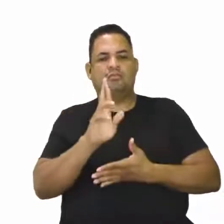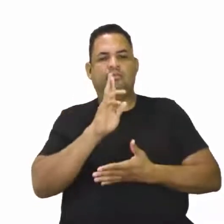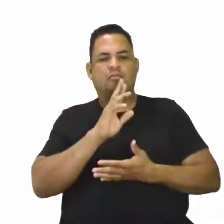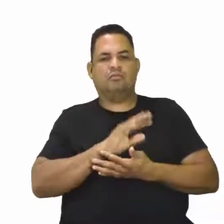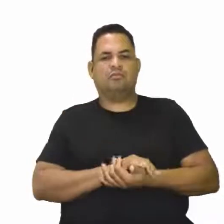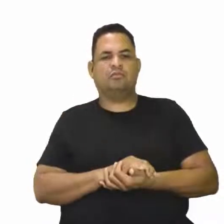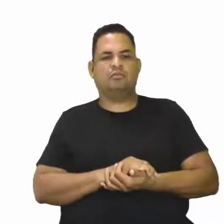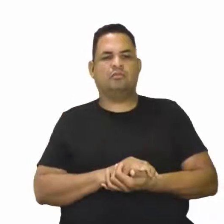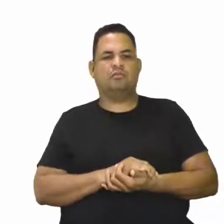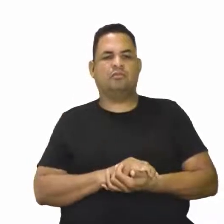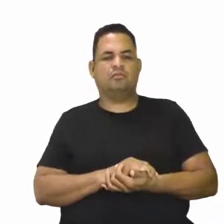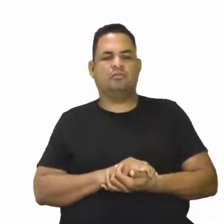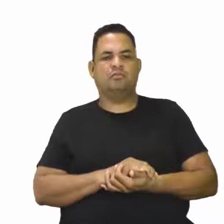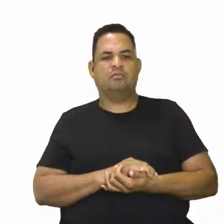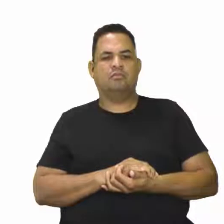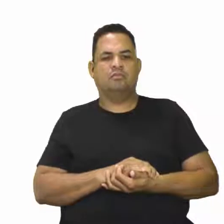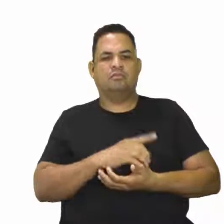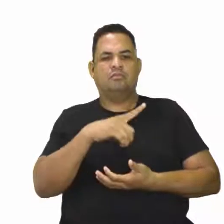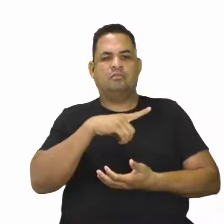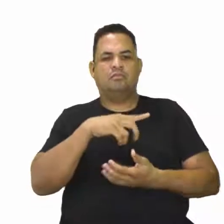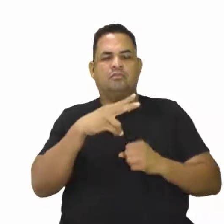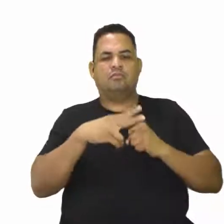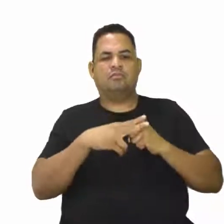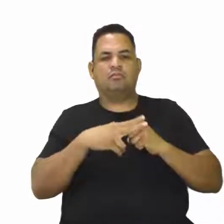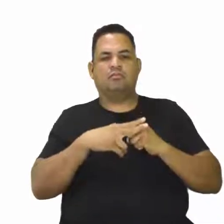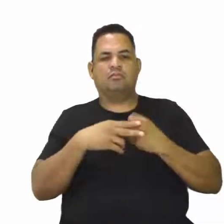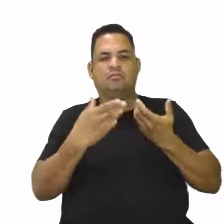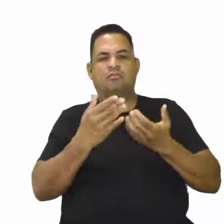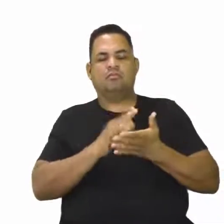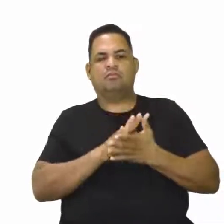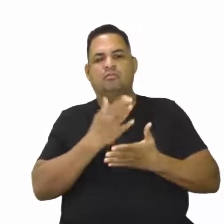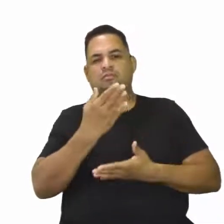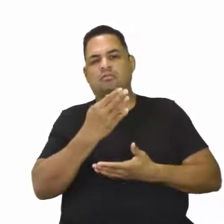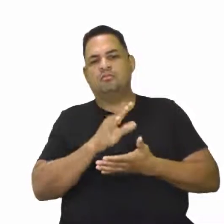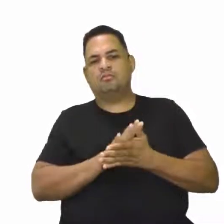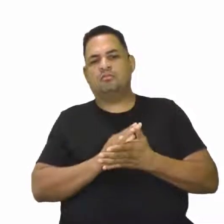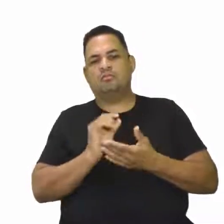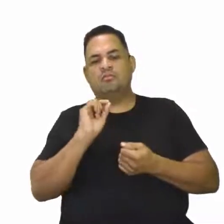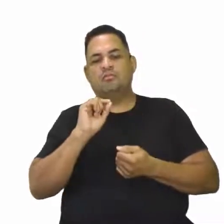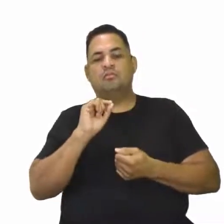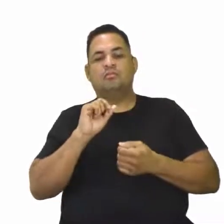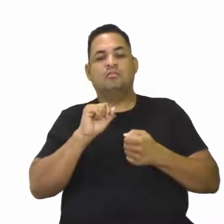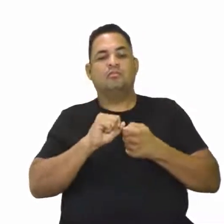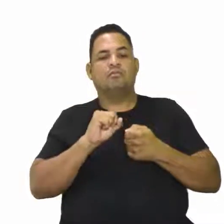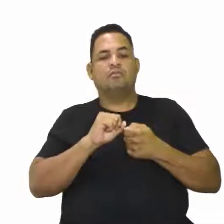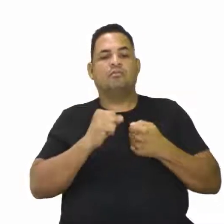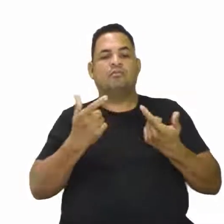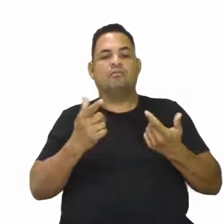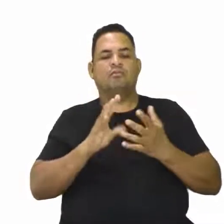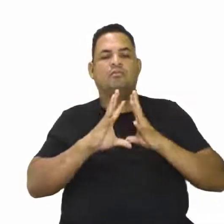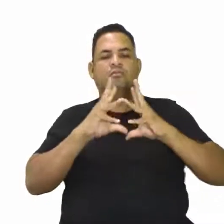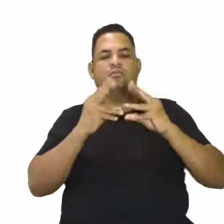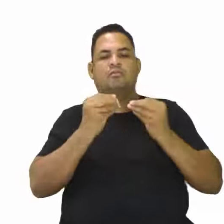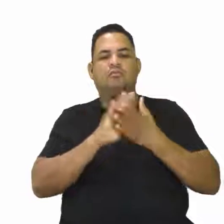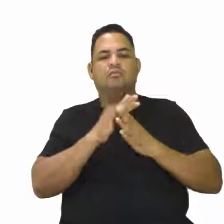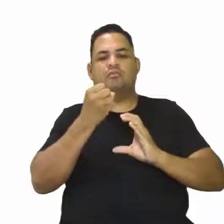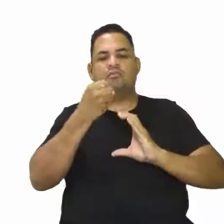para vocês. Então, nós temos os verbos utilizados para descrever essa ação, todas